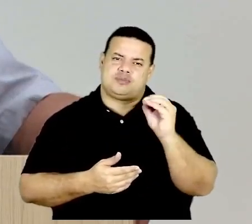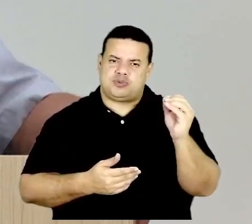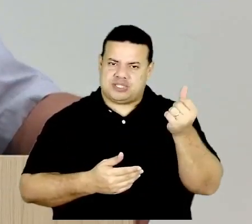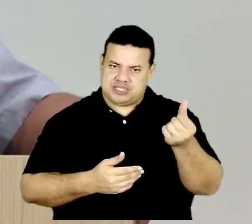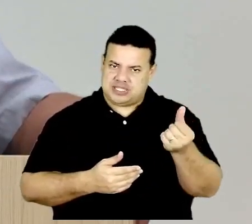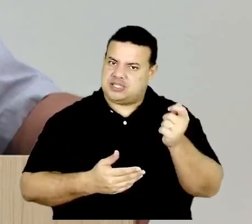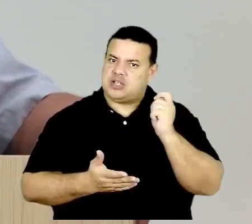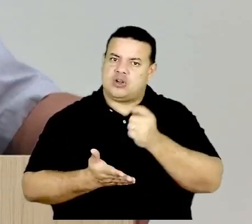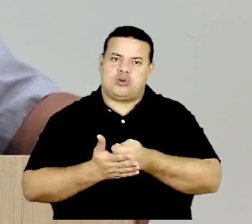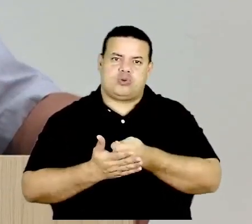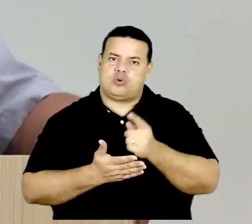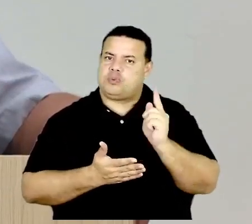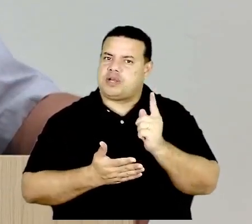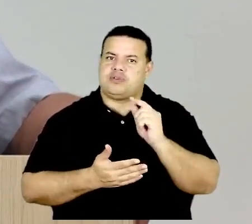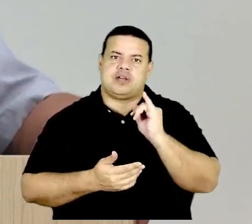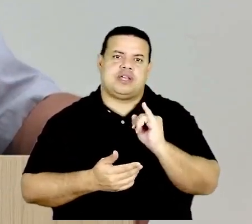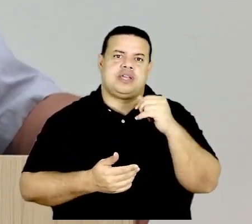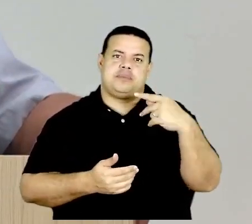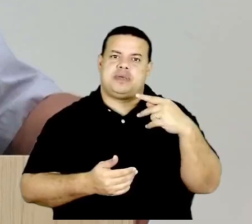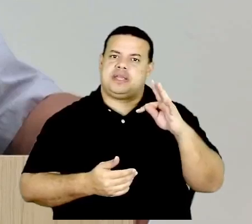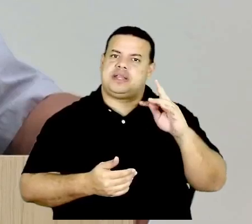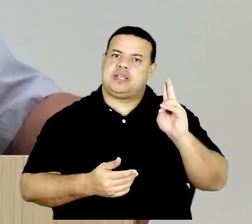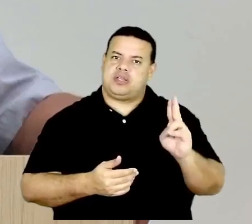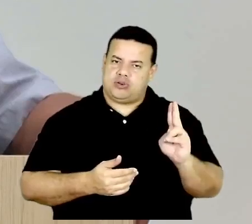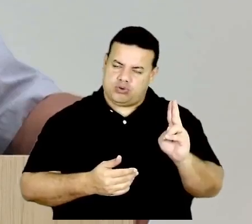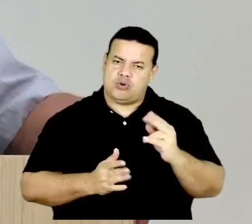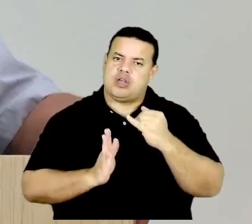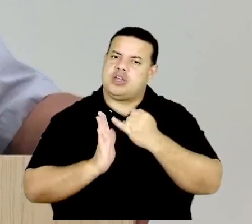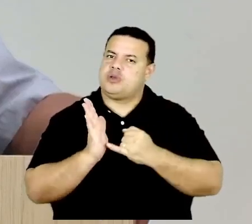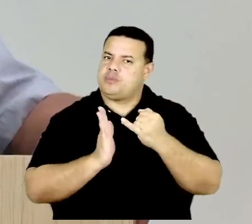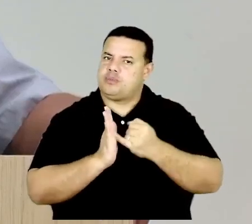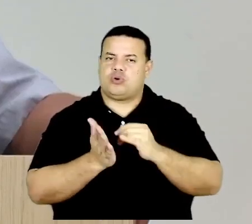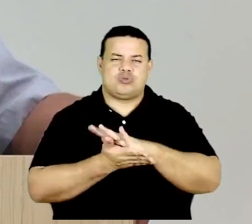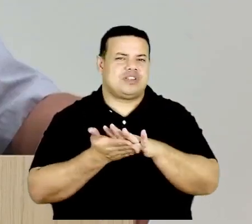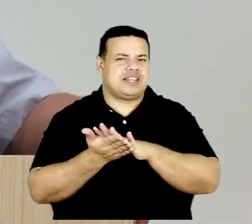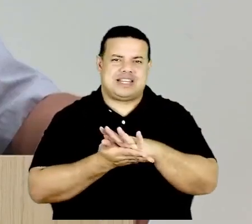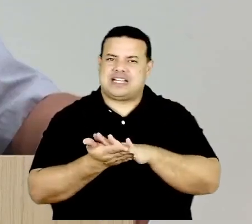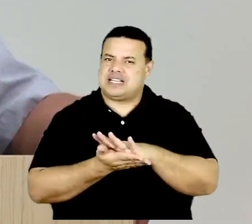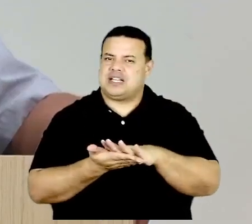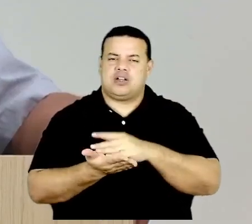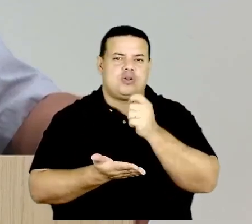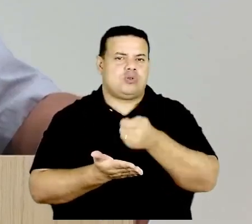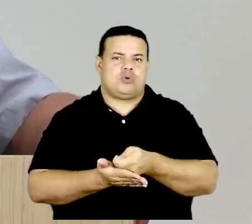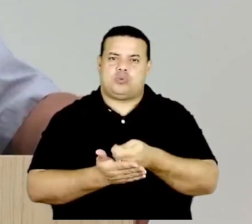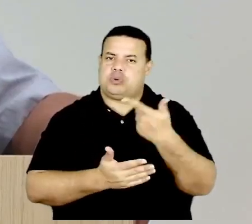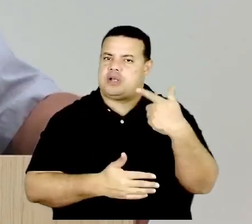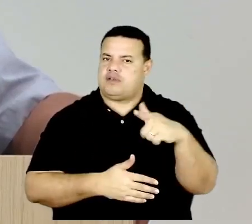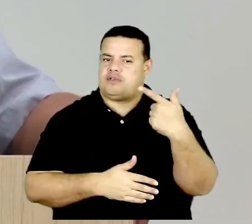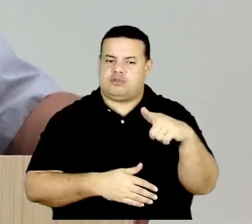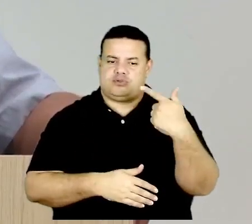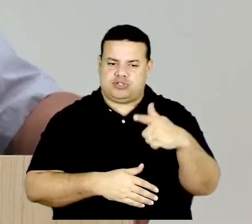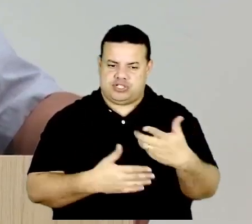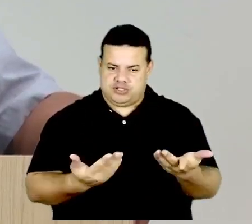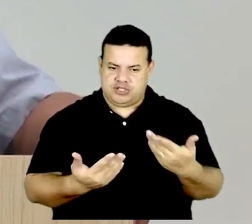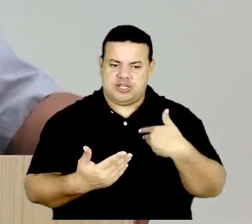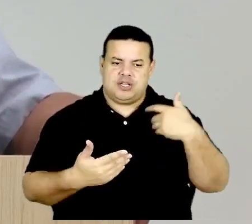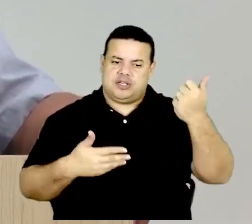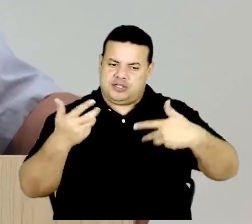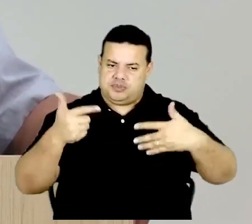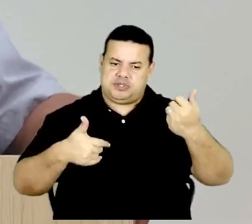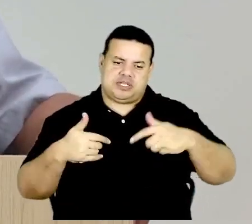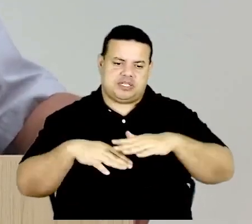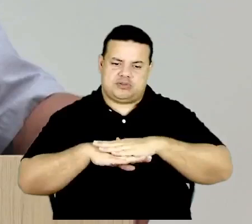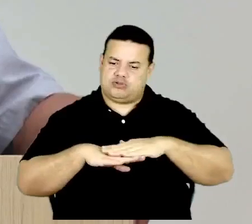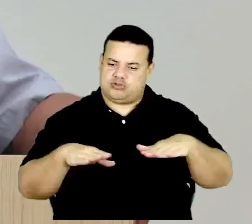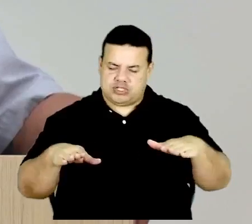IPTU e nenhum tipo de tributo dos seus imóveis naquela localidade. Seria essa a minha consideração, não sei se